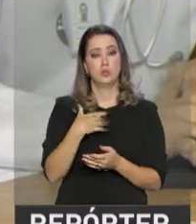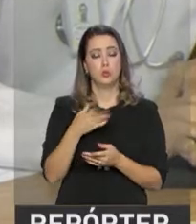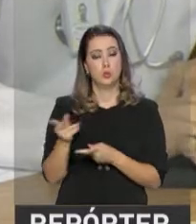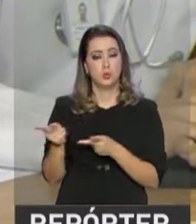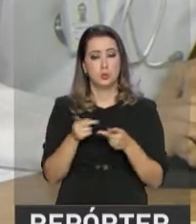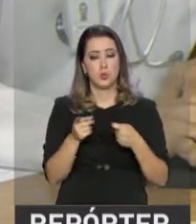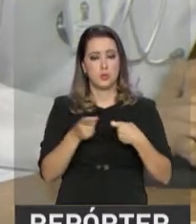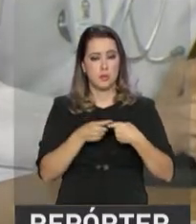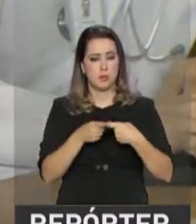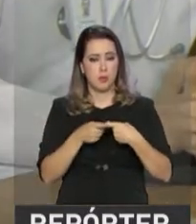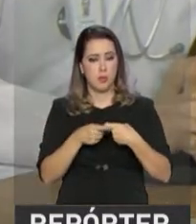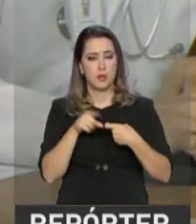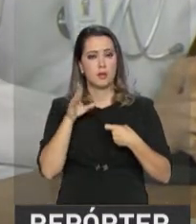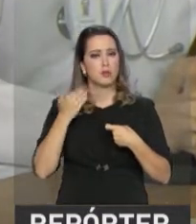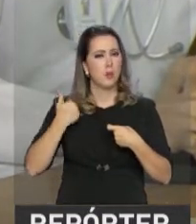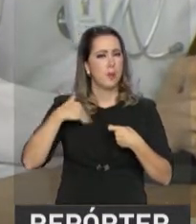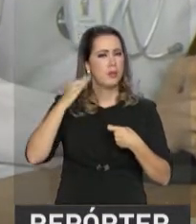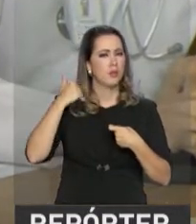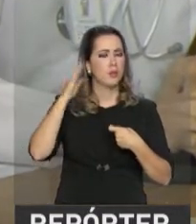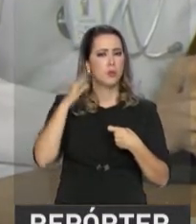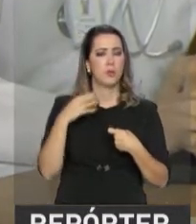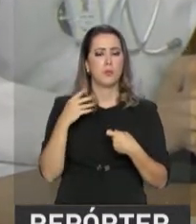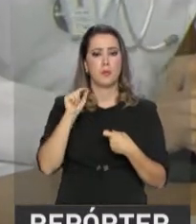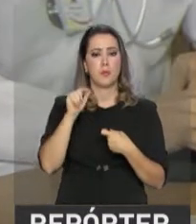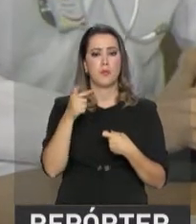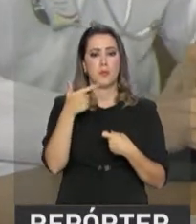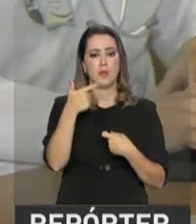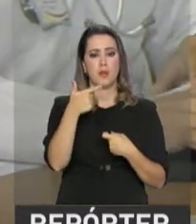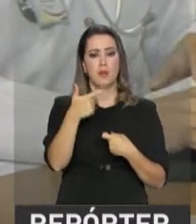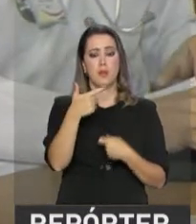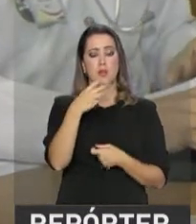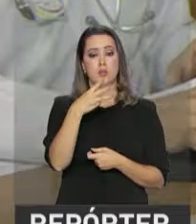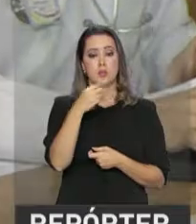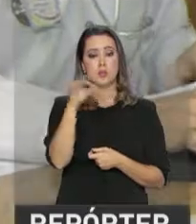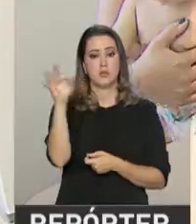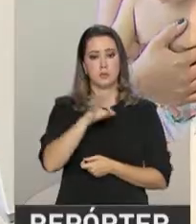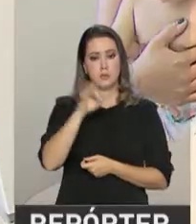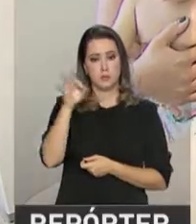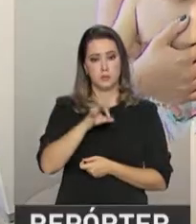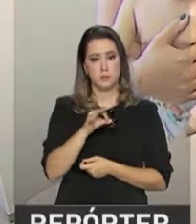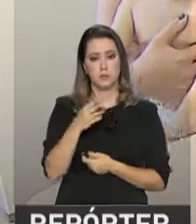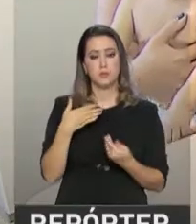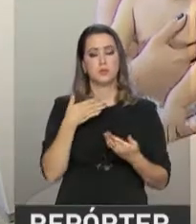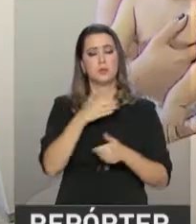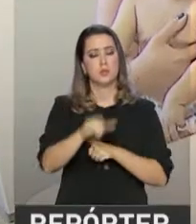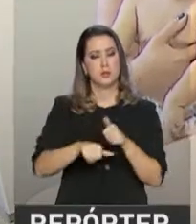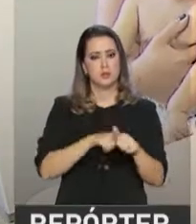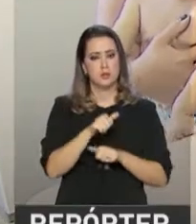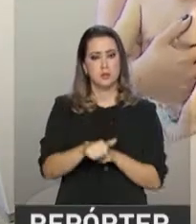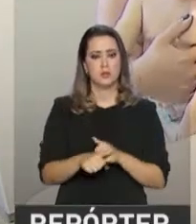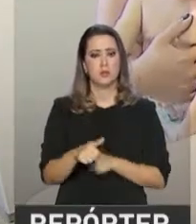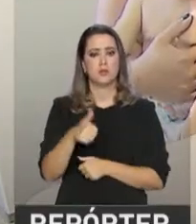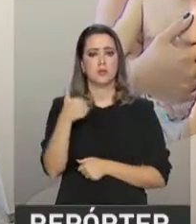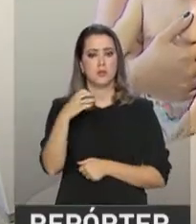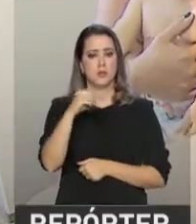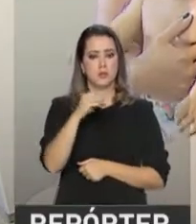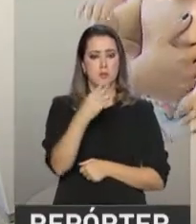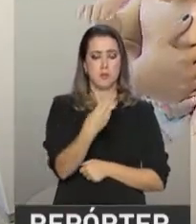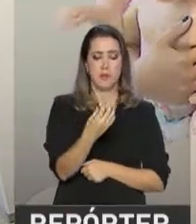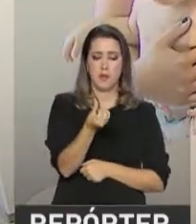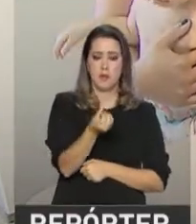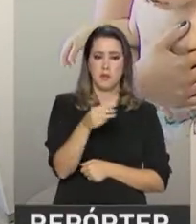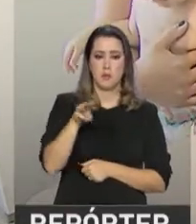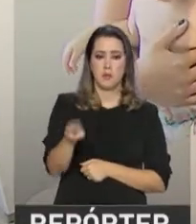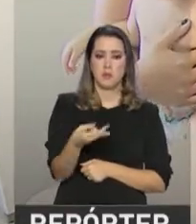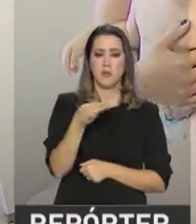básicas de saúde aumentou mais de 230 por cento passando de 196 milhões